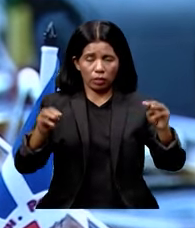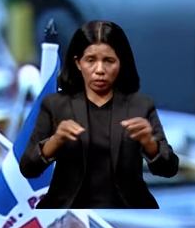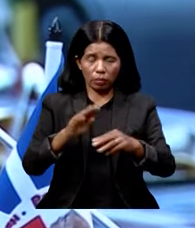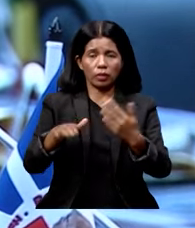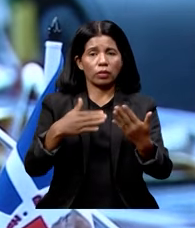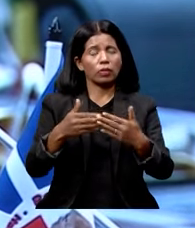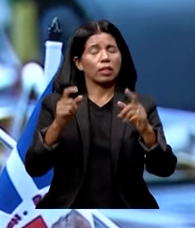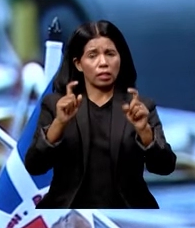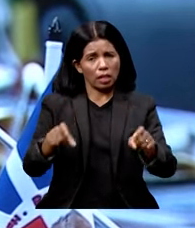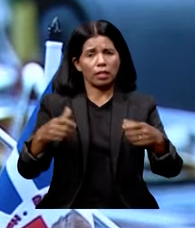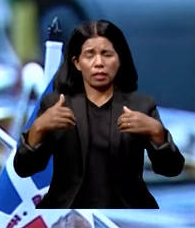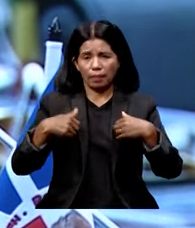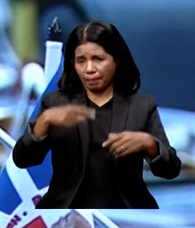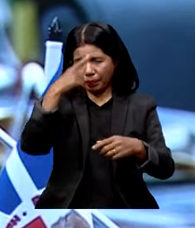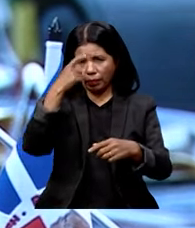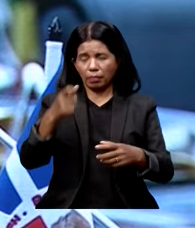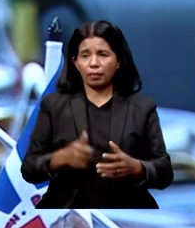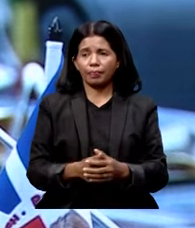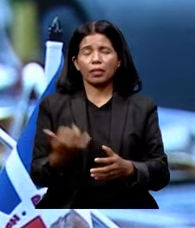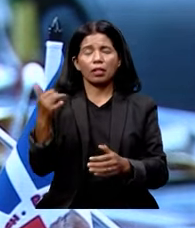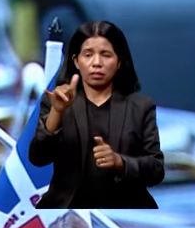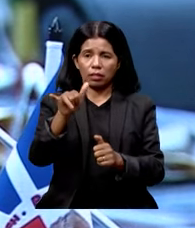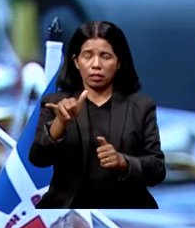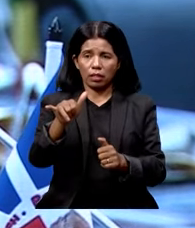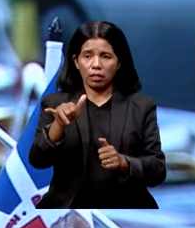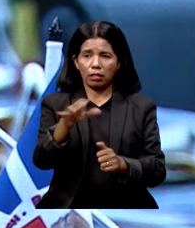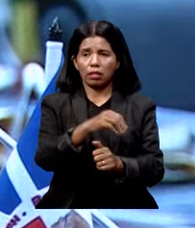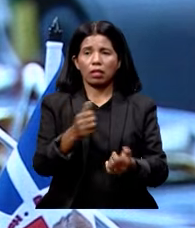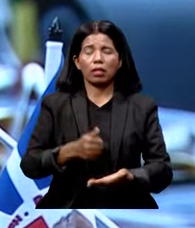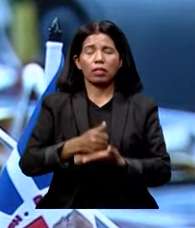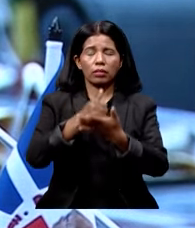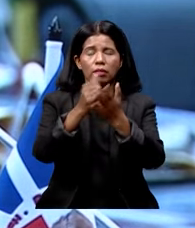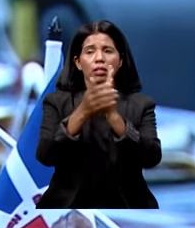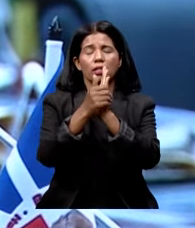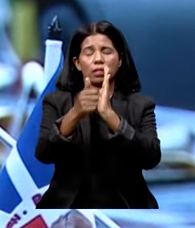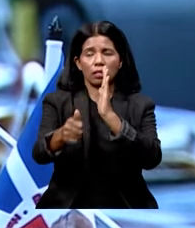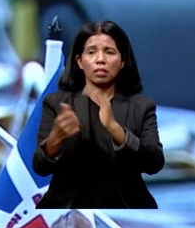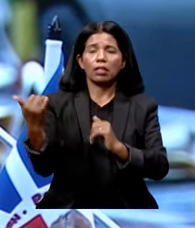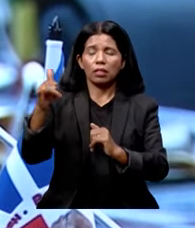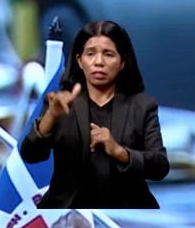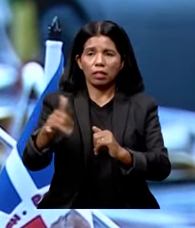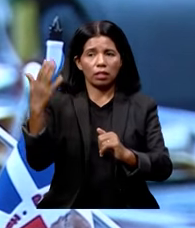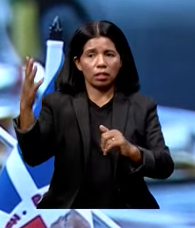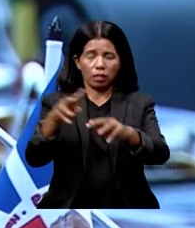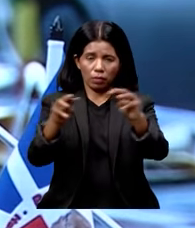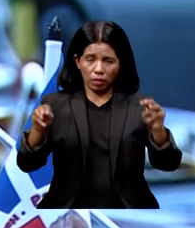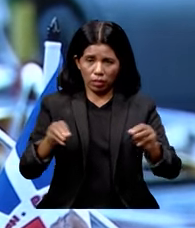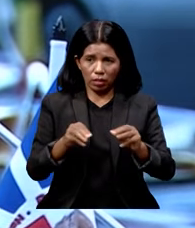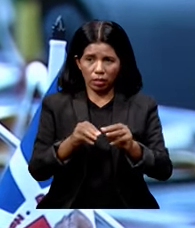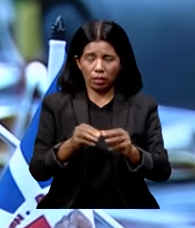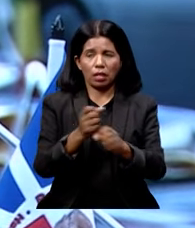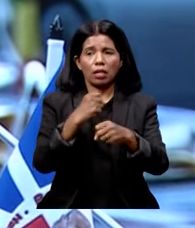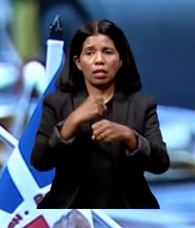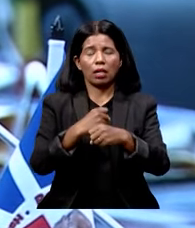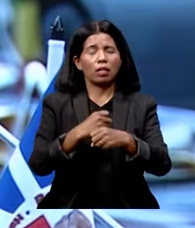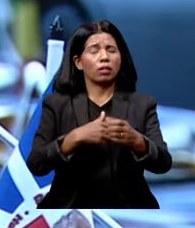e também se ira ninha entendimento da capacidade de ser ninha ira municípios né maca halo com